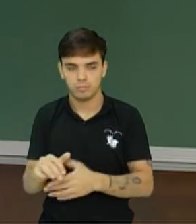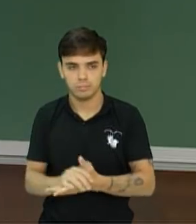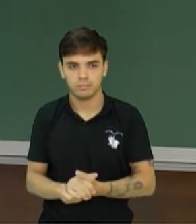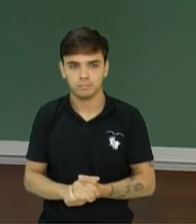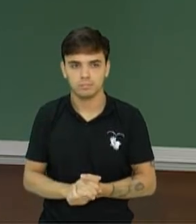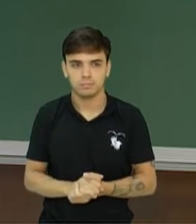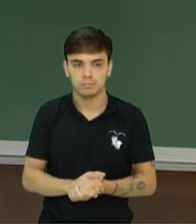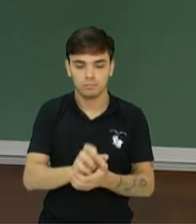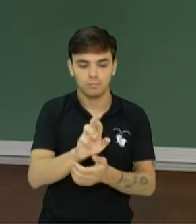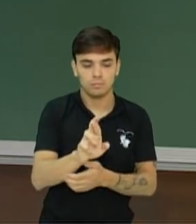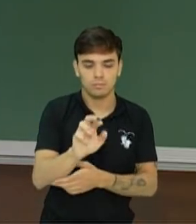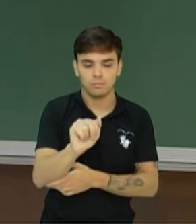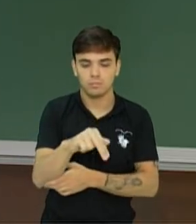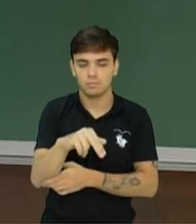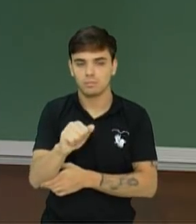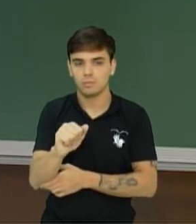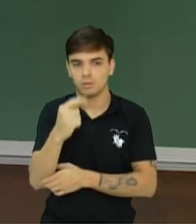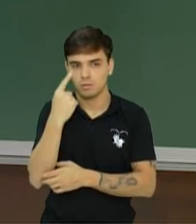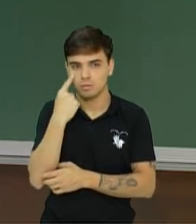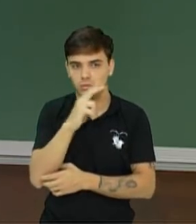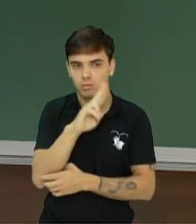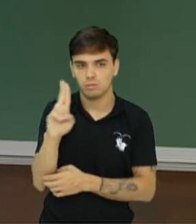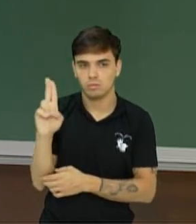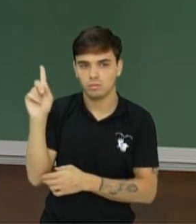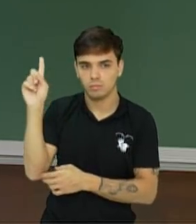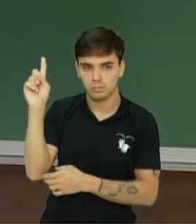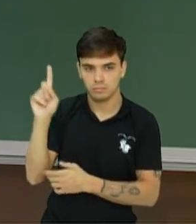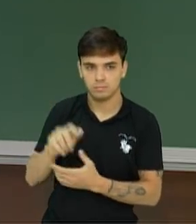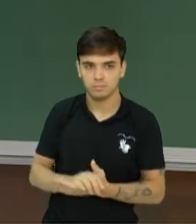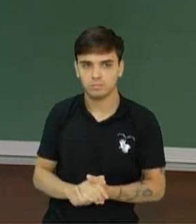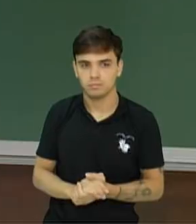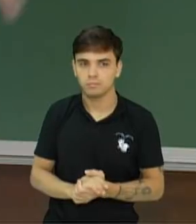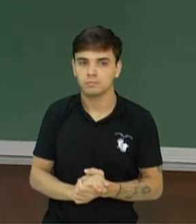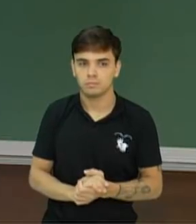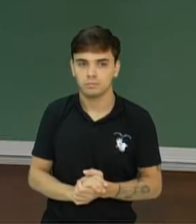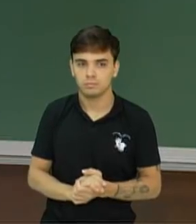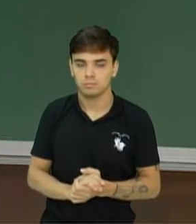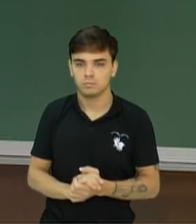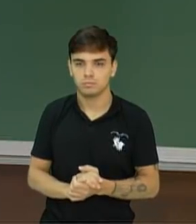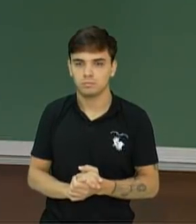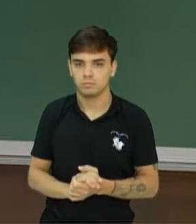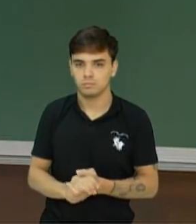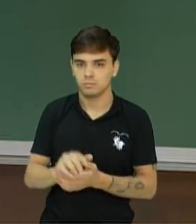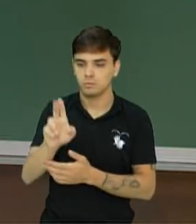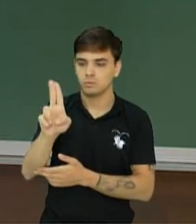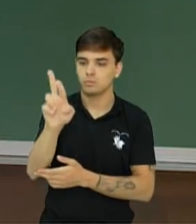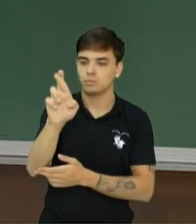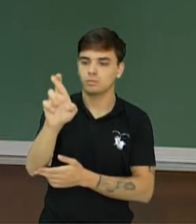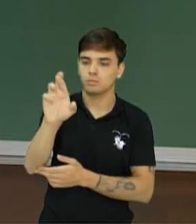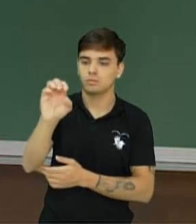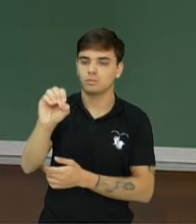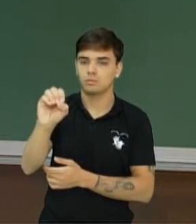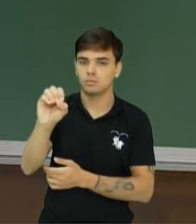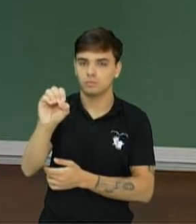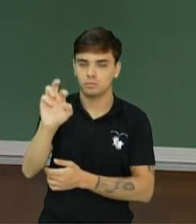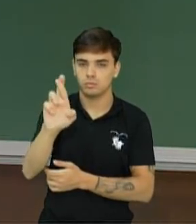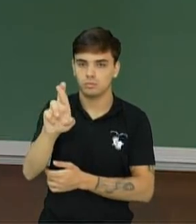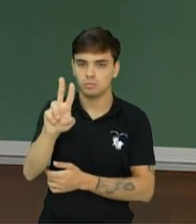do RNA são adenina, guanina, citosina e uracila. Aqui não tem